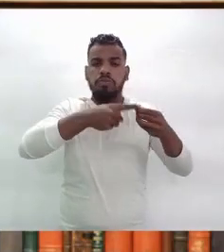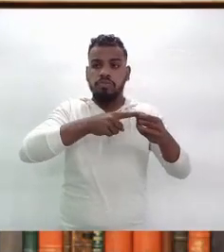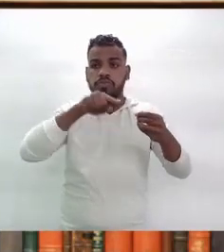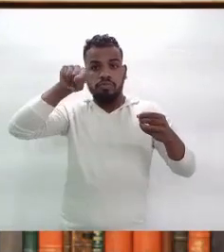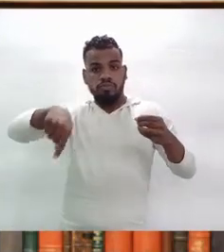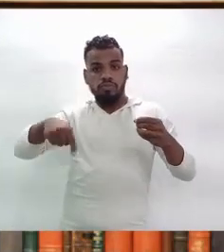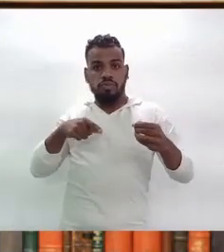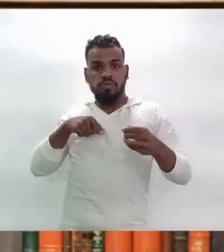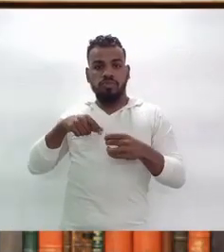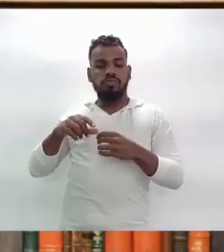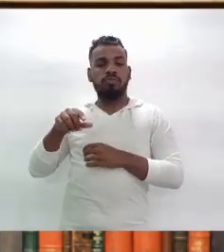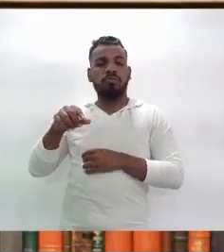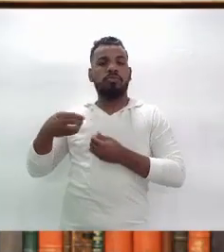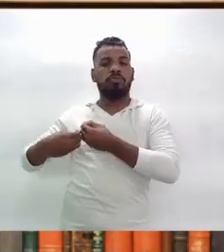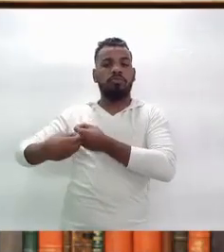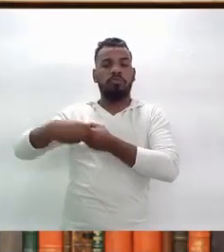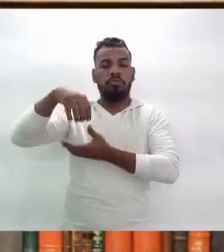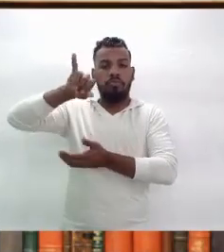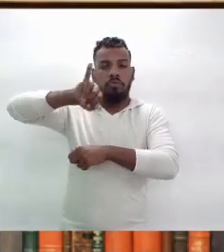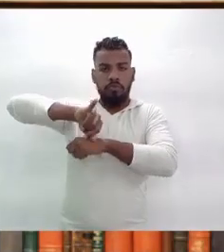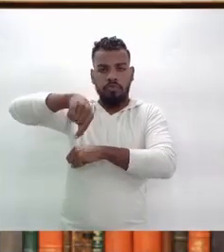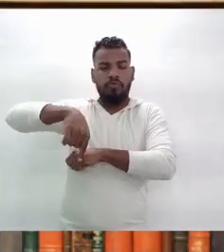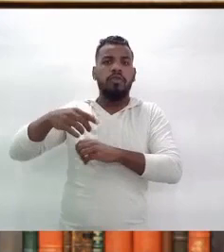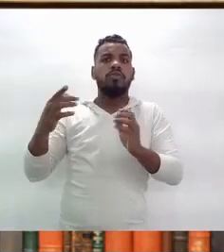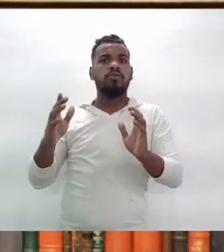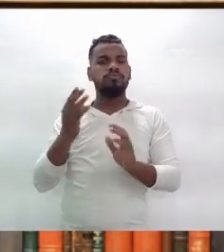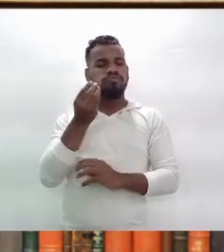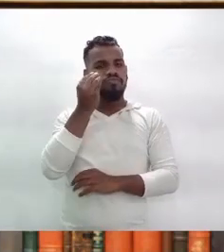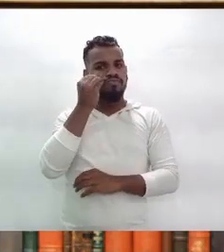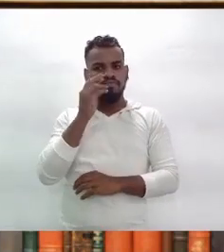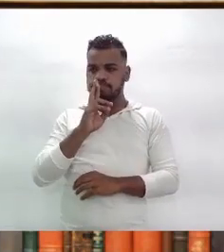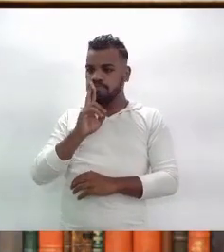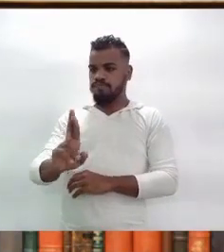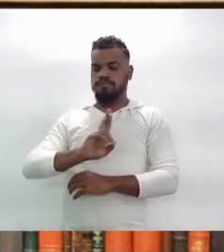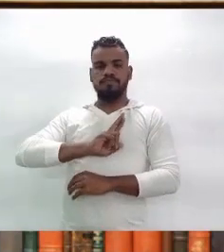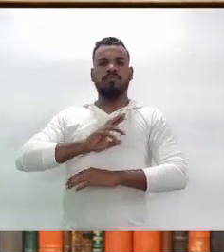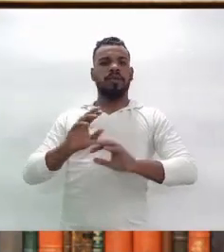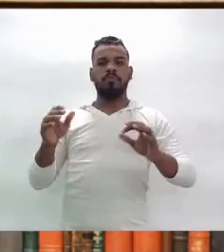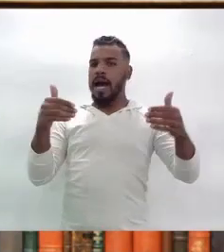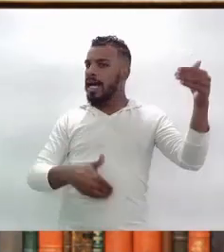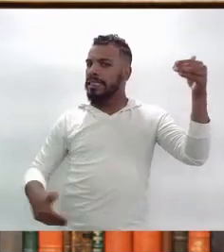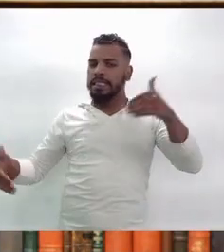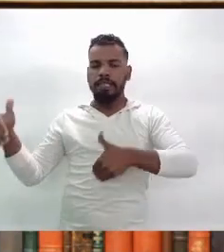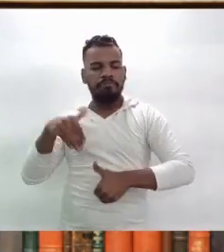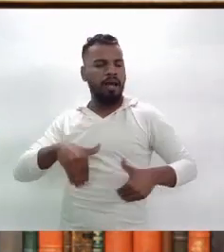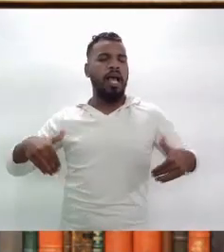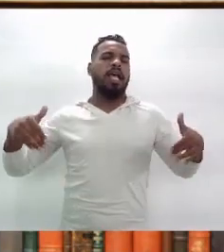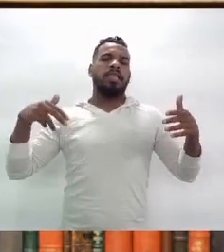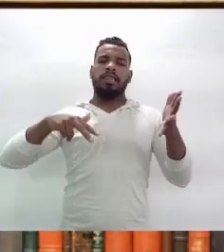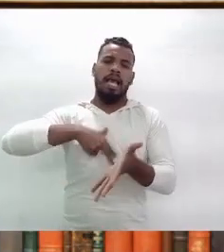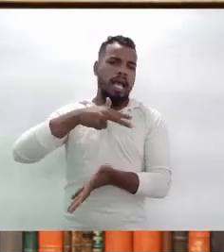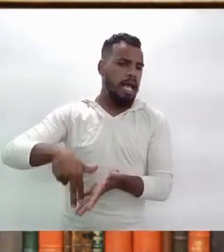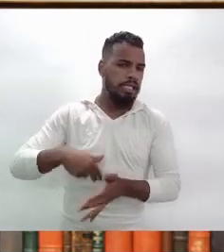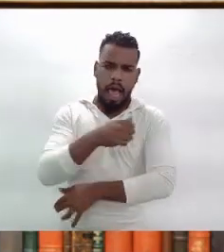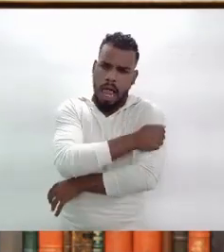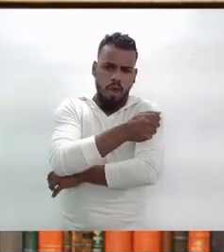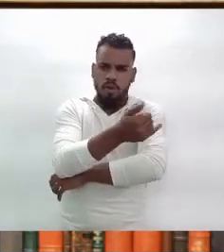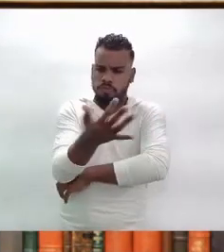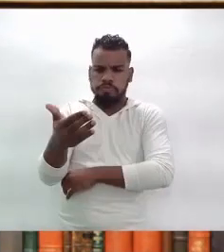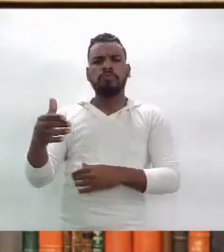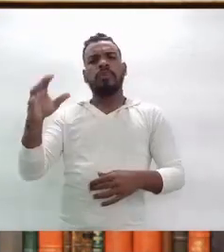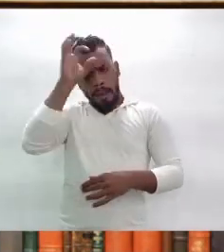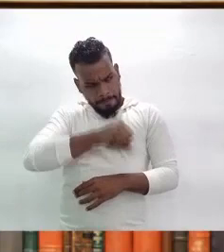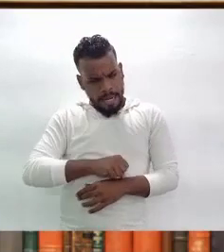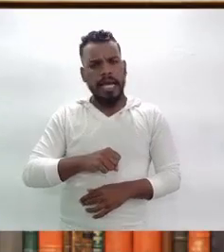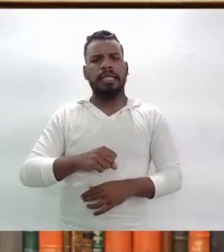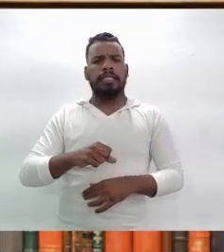aqui na região metropolitana, e os resultados são fantásticos com os estudantes. Eles participam, eles dançam, eles aprendem a questão